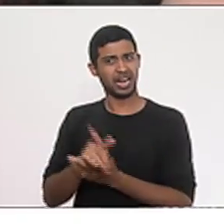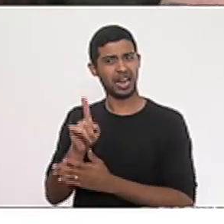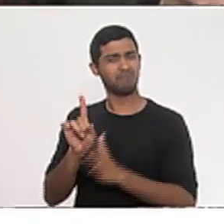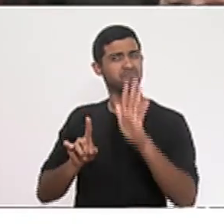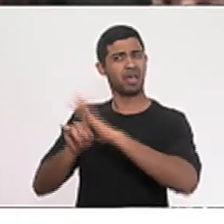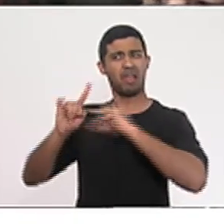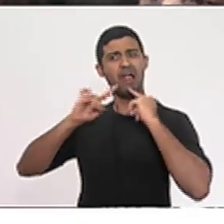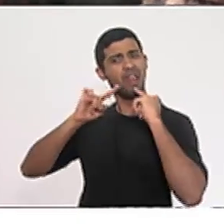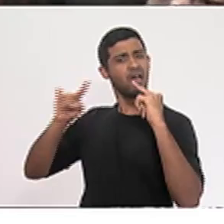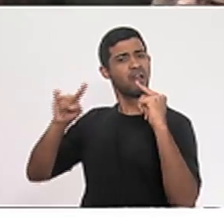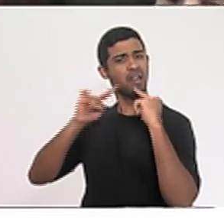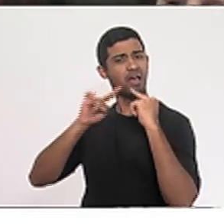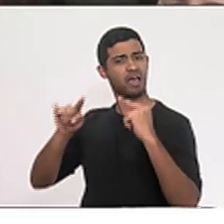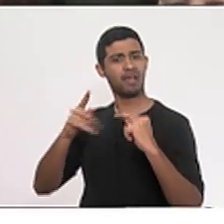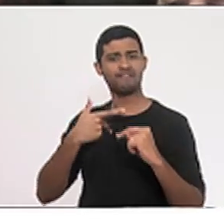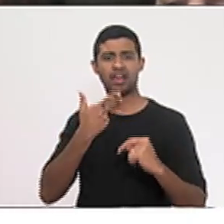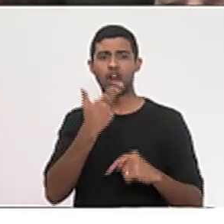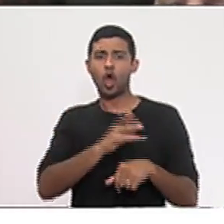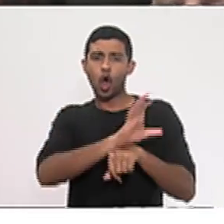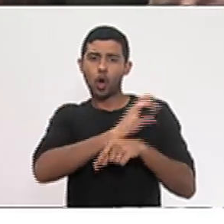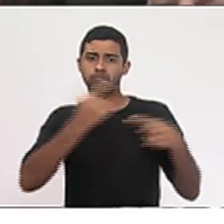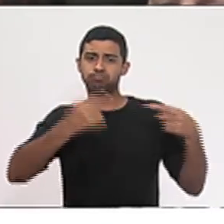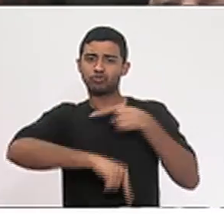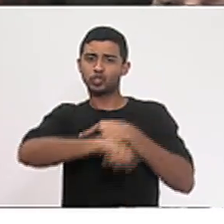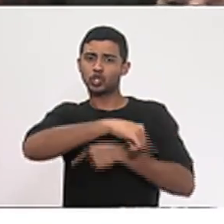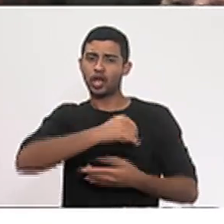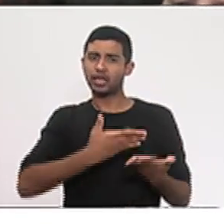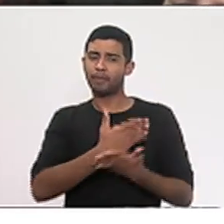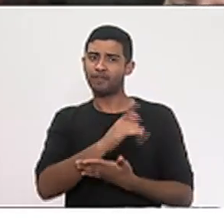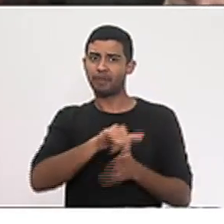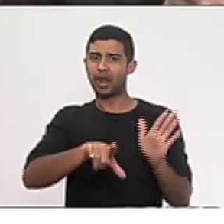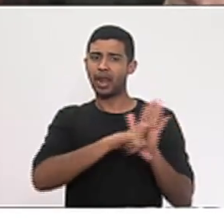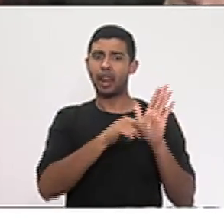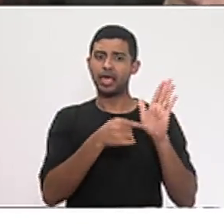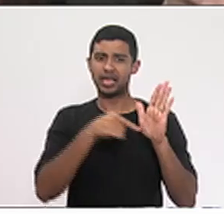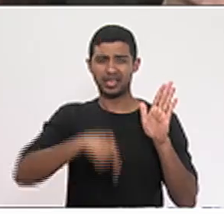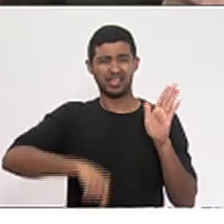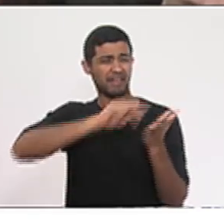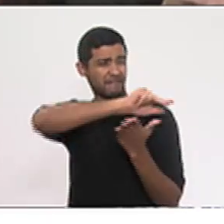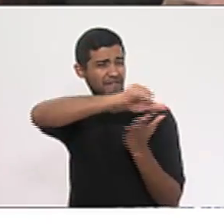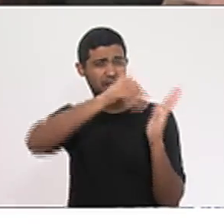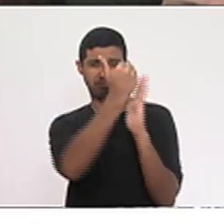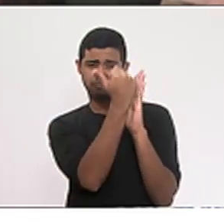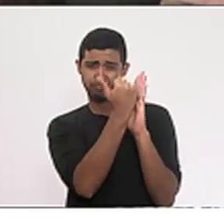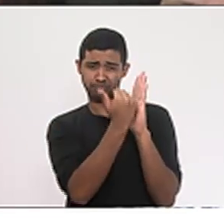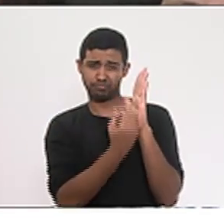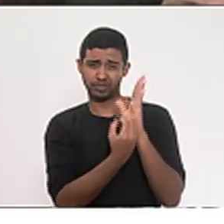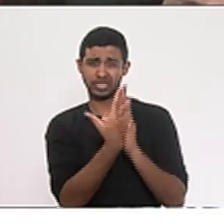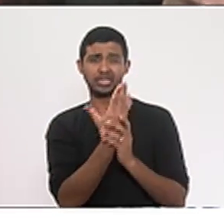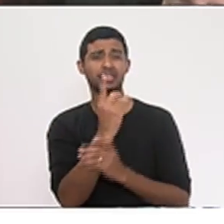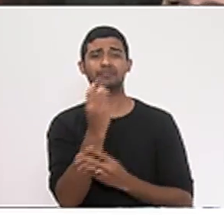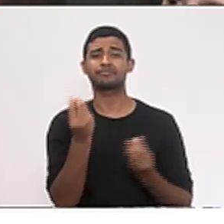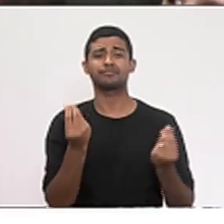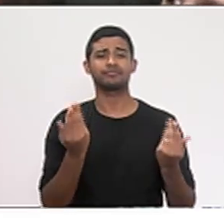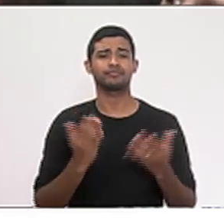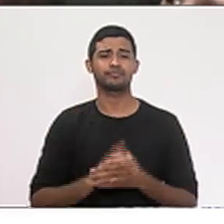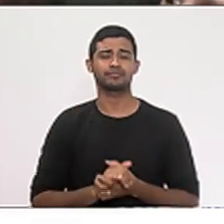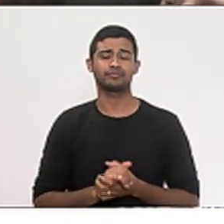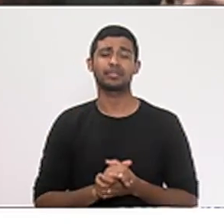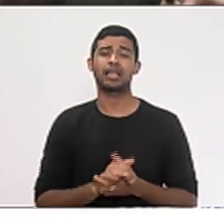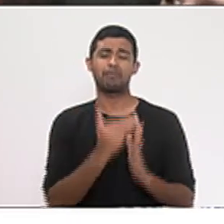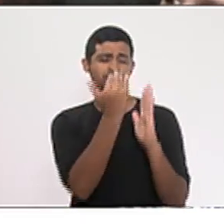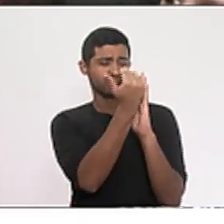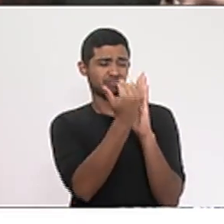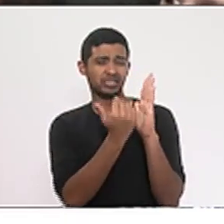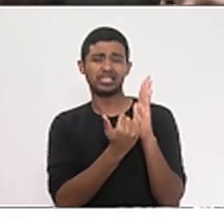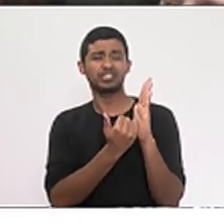questionar a constitucionalidade da lei que nós aprovamos aqui, que cria uma série de dispositivos que dificultam